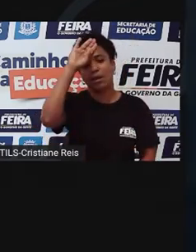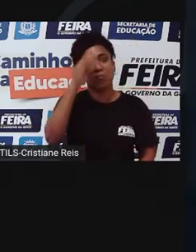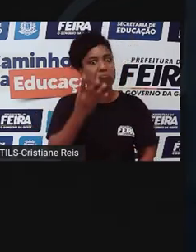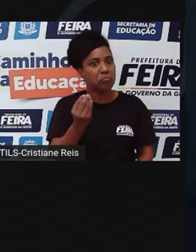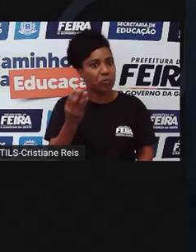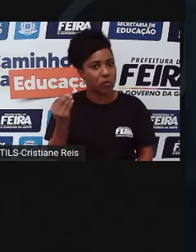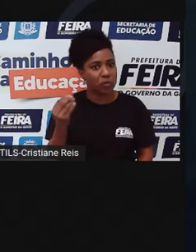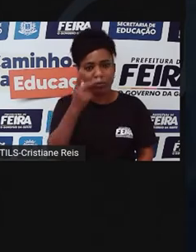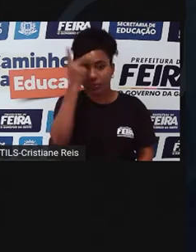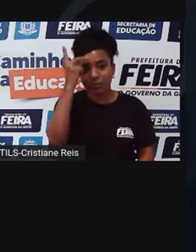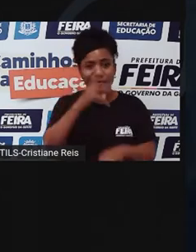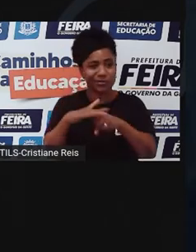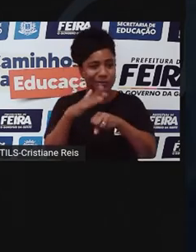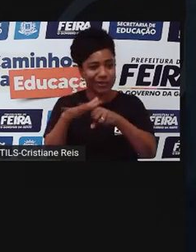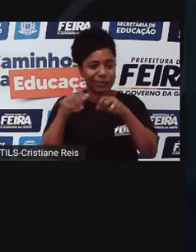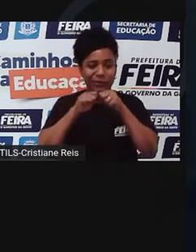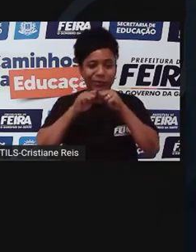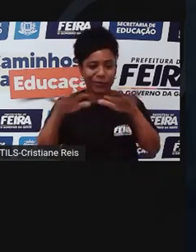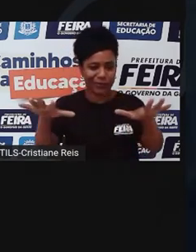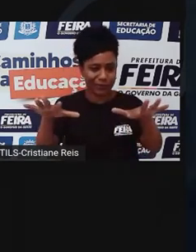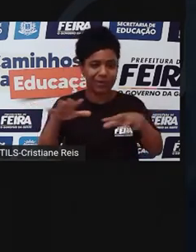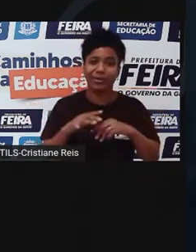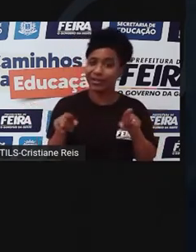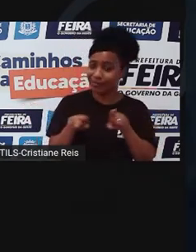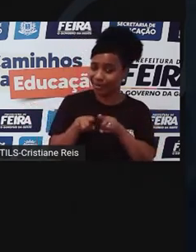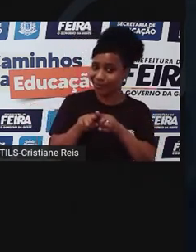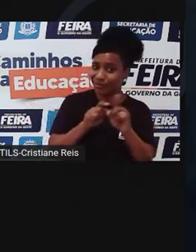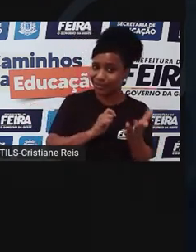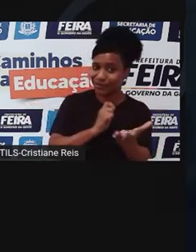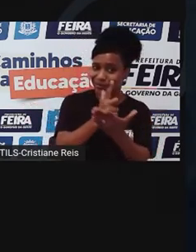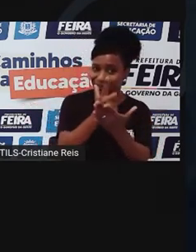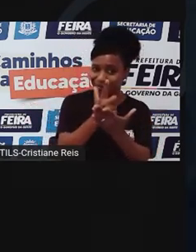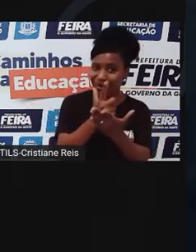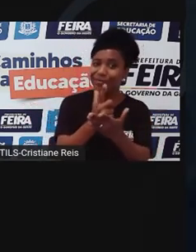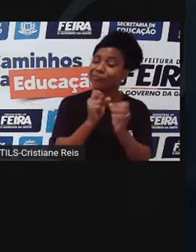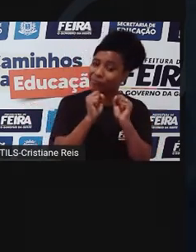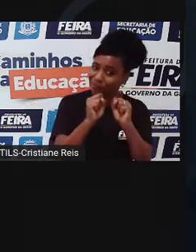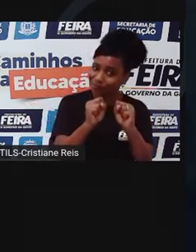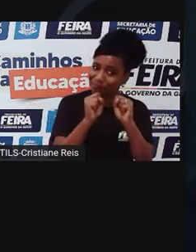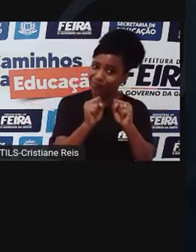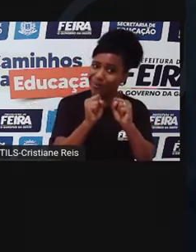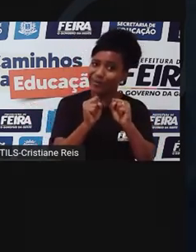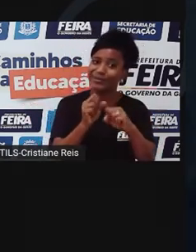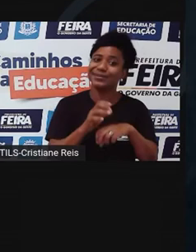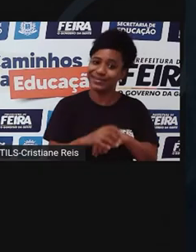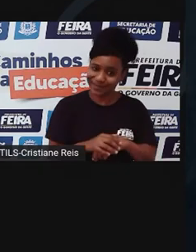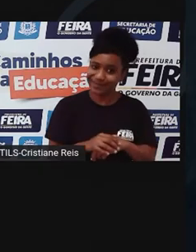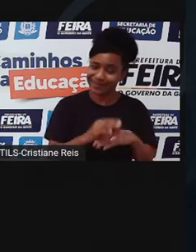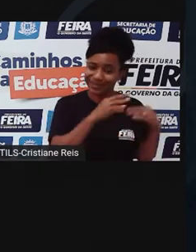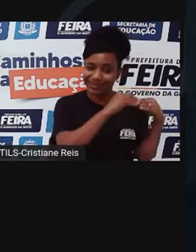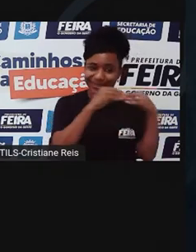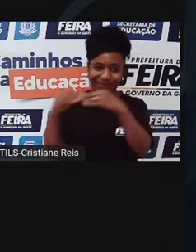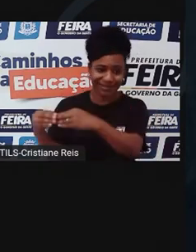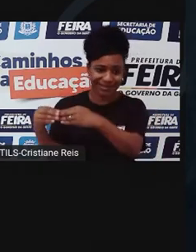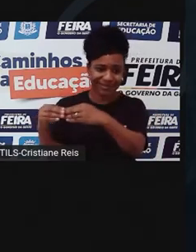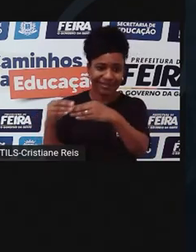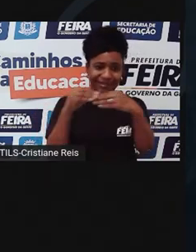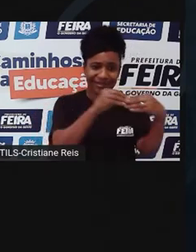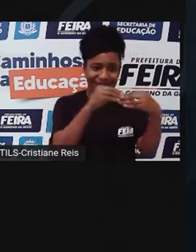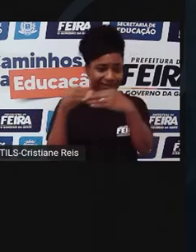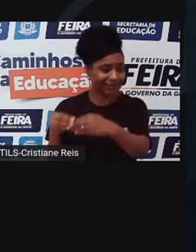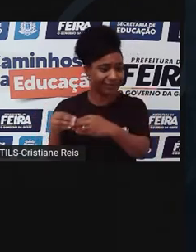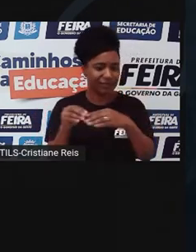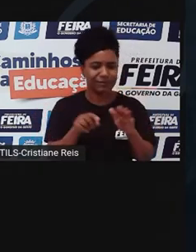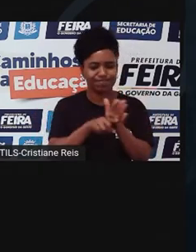e o item pode já estar a caminho. Aquela fralda que você não sabia que ia precisar pode vir muito mais rápido se os navios e até